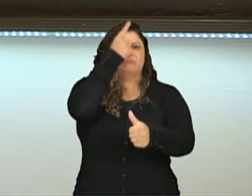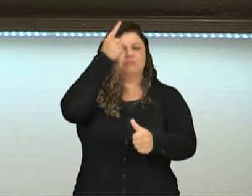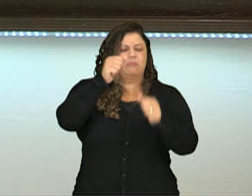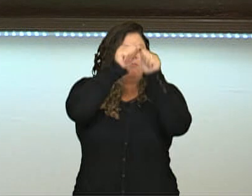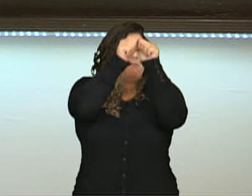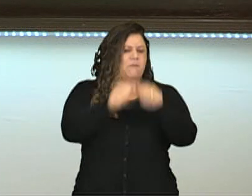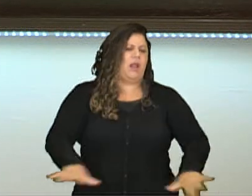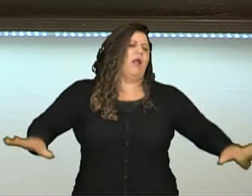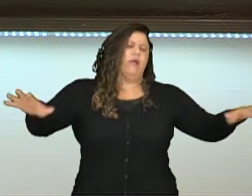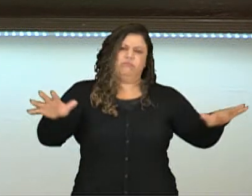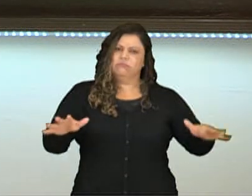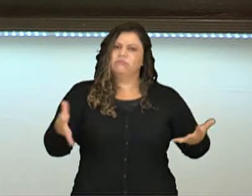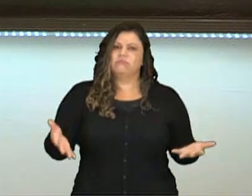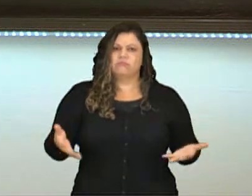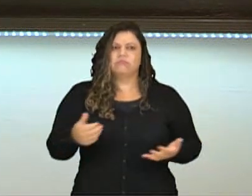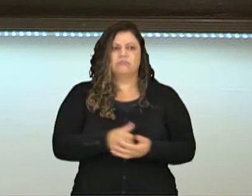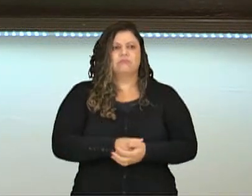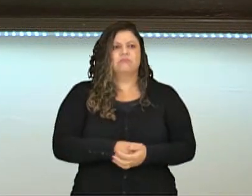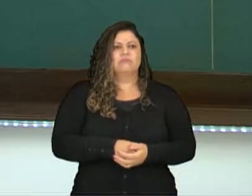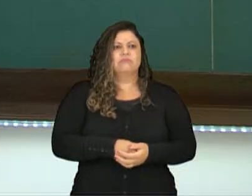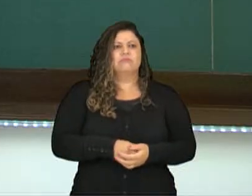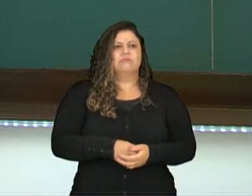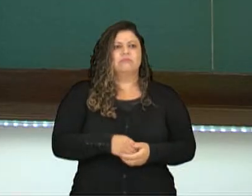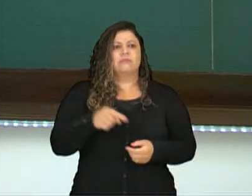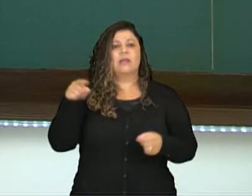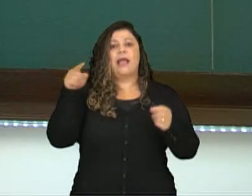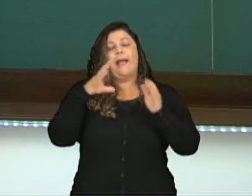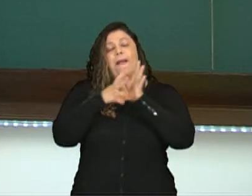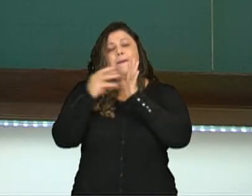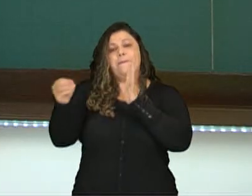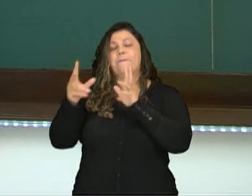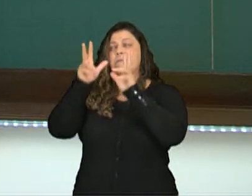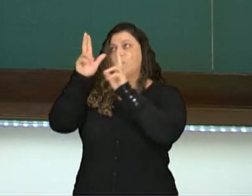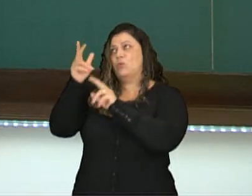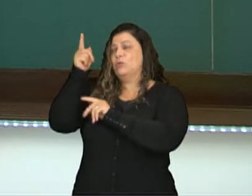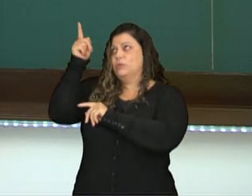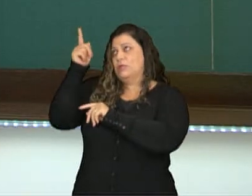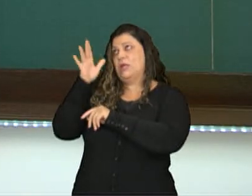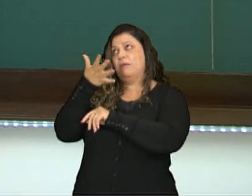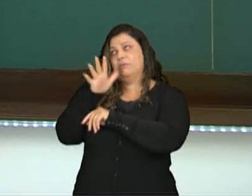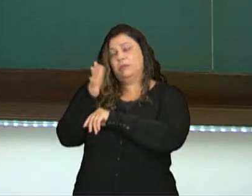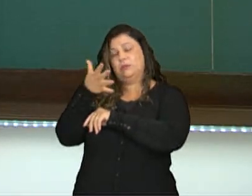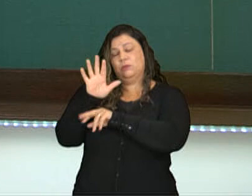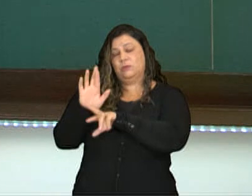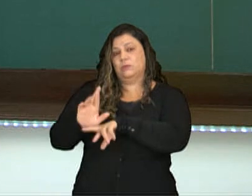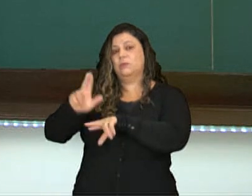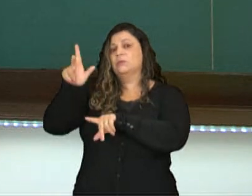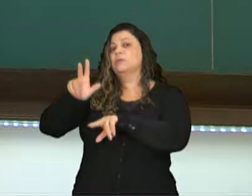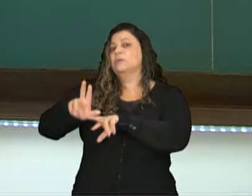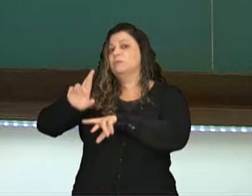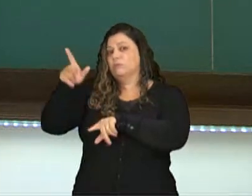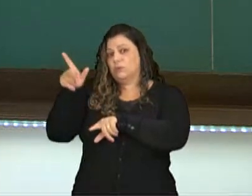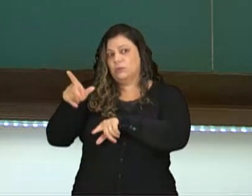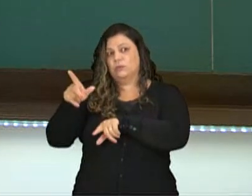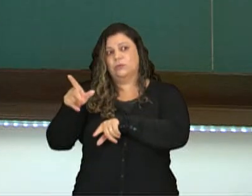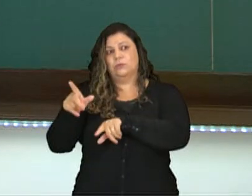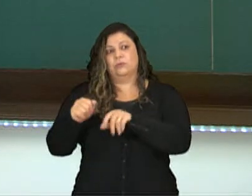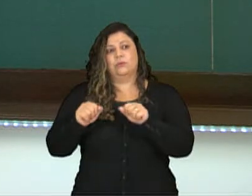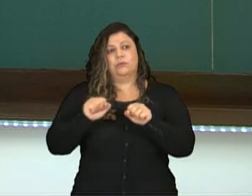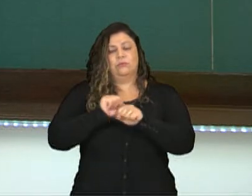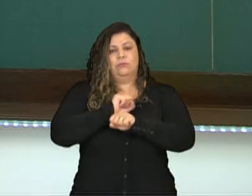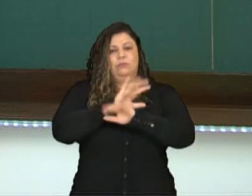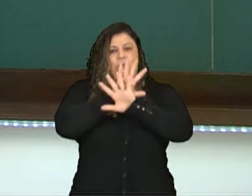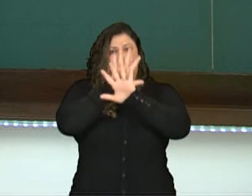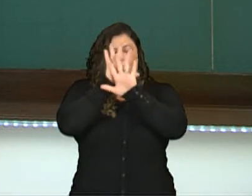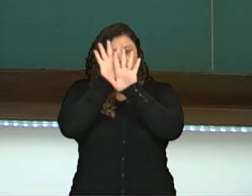proliferou de uma forma impressionante. Não é muito bem esse modelo de papiro que nós temos aqui no Brasil. É um outro modelo que ela faz uma